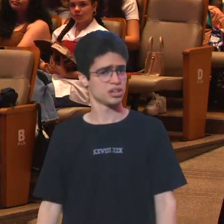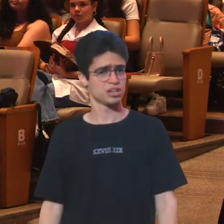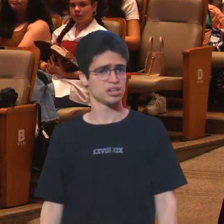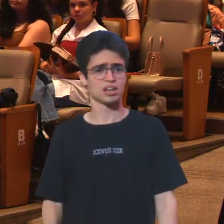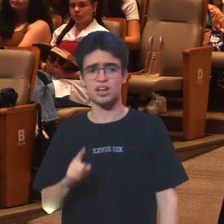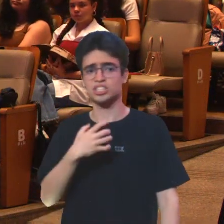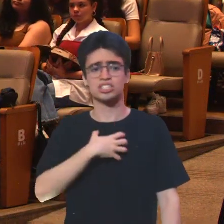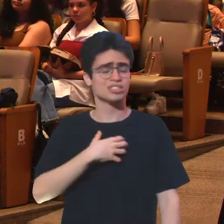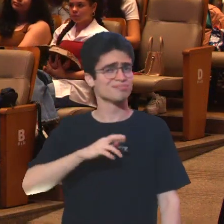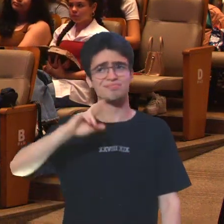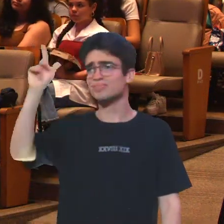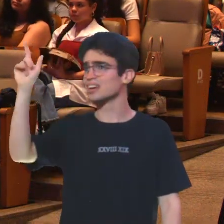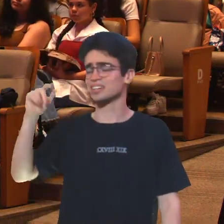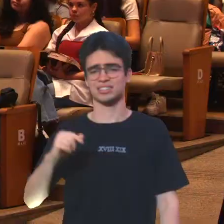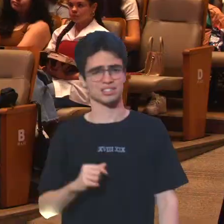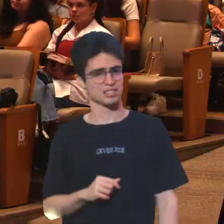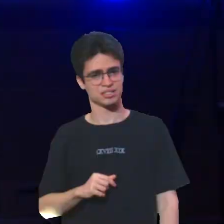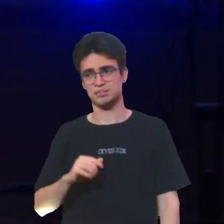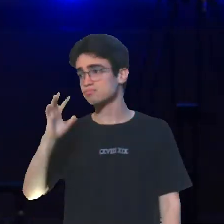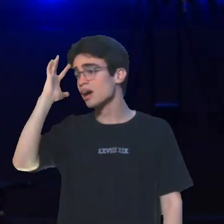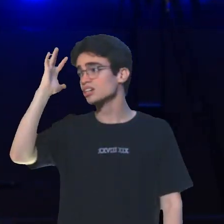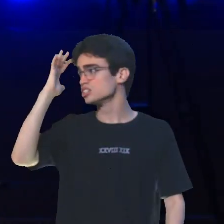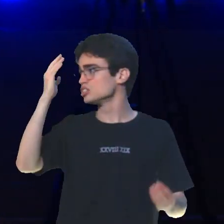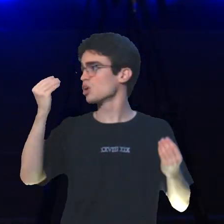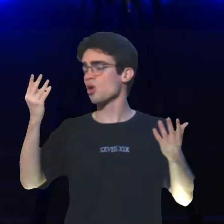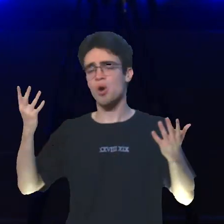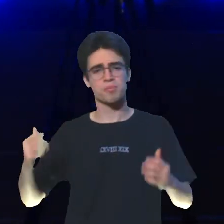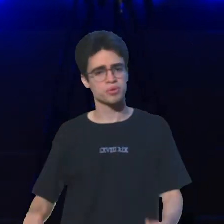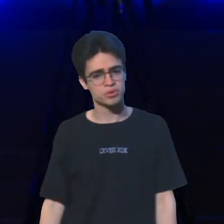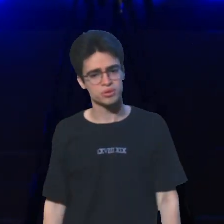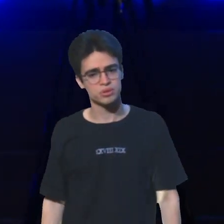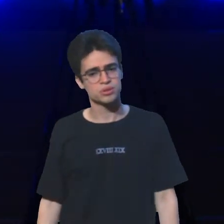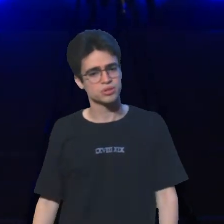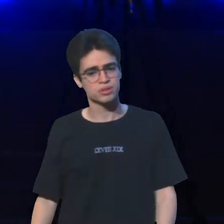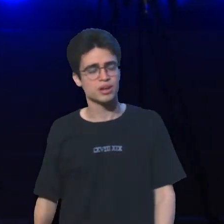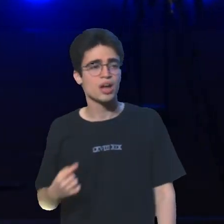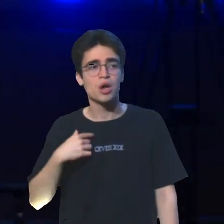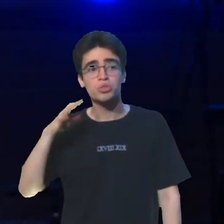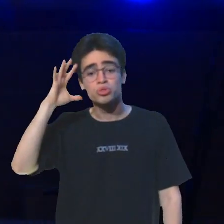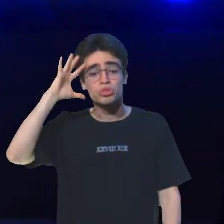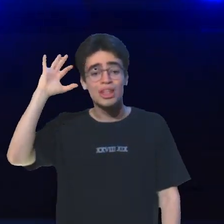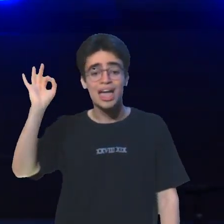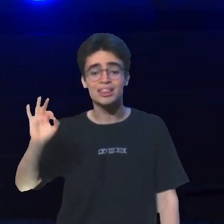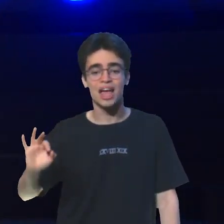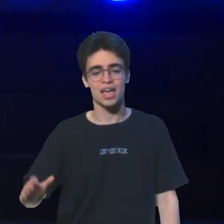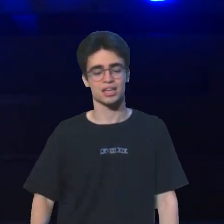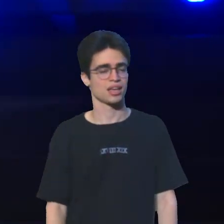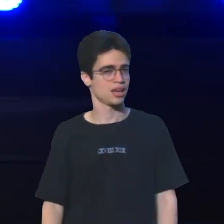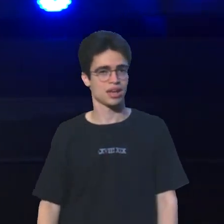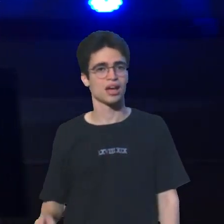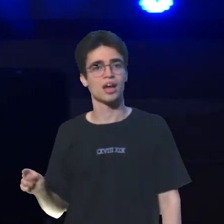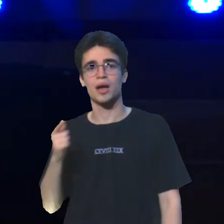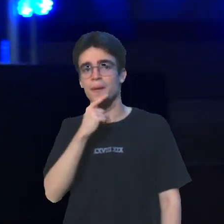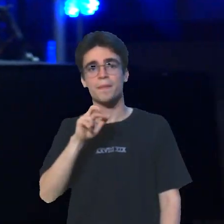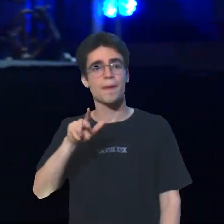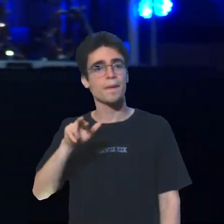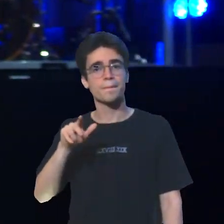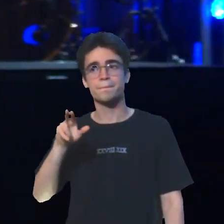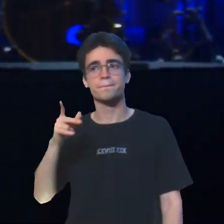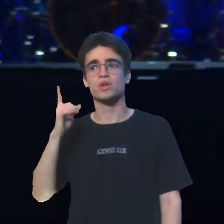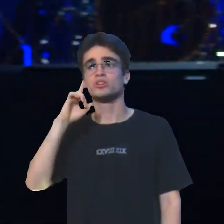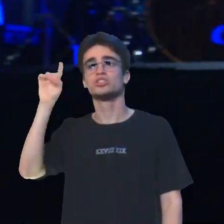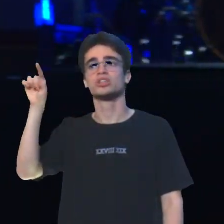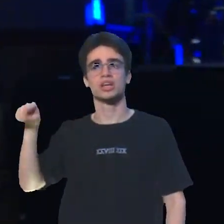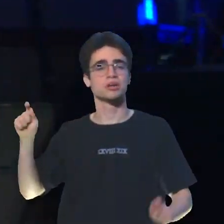uma maneira que você nem imagina que você possa ser usado. Eu não fazia ideia de que o meu irmão um dia